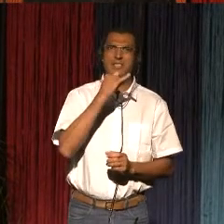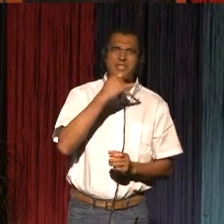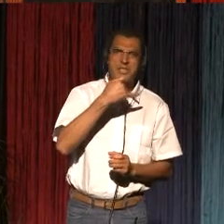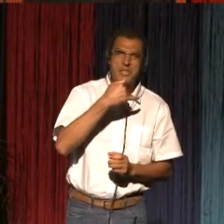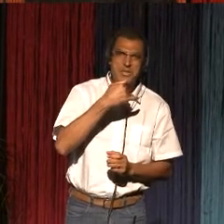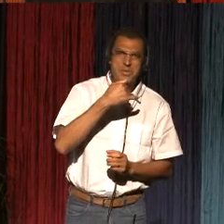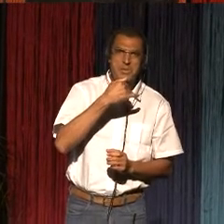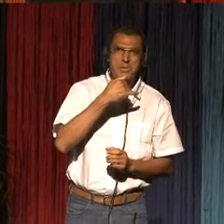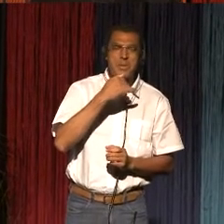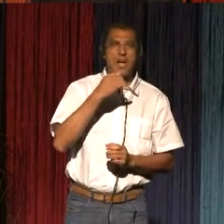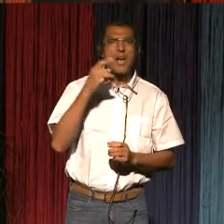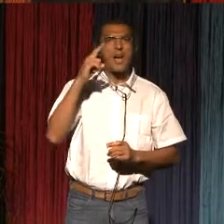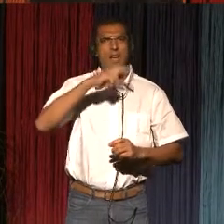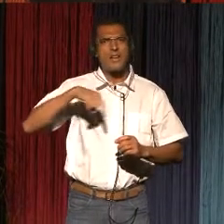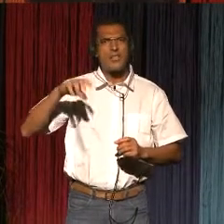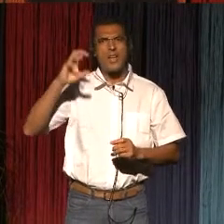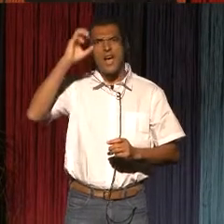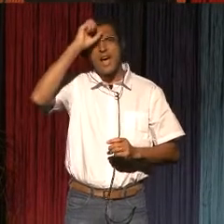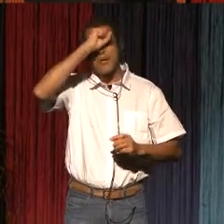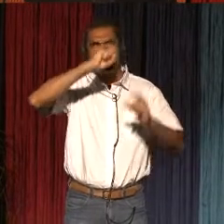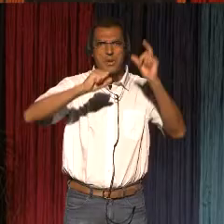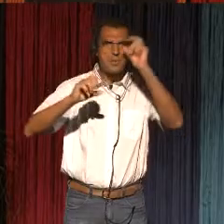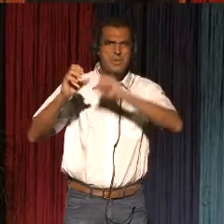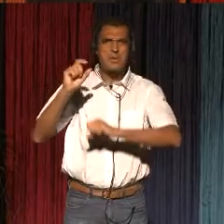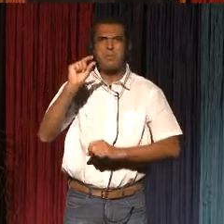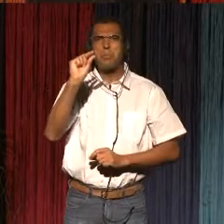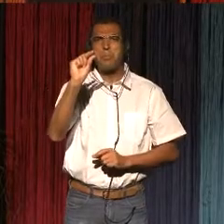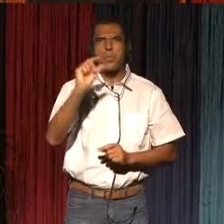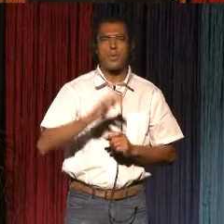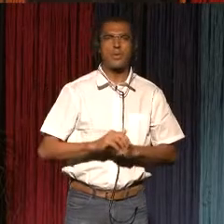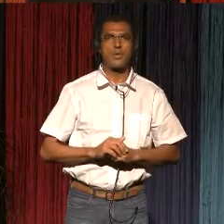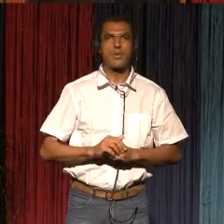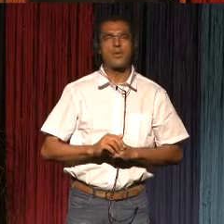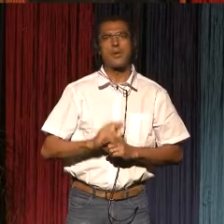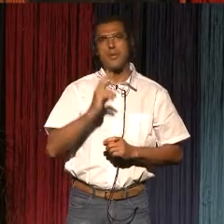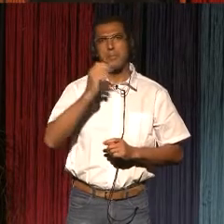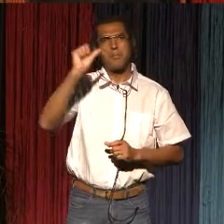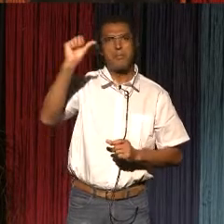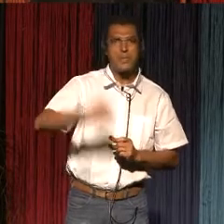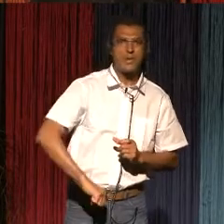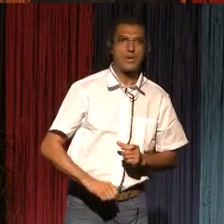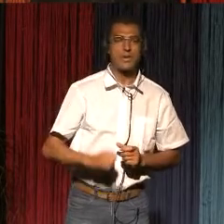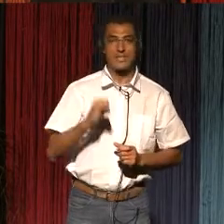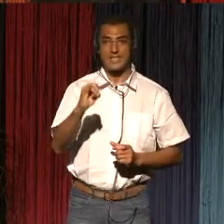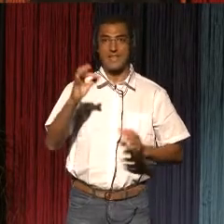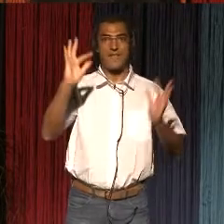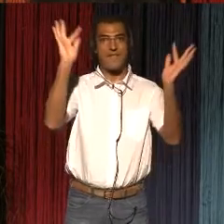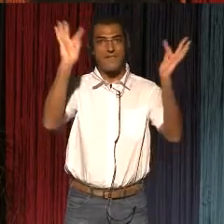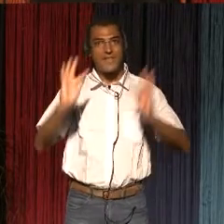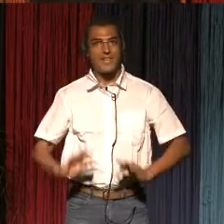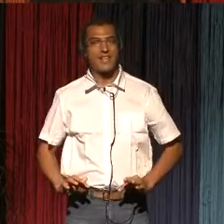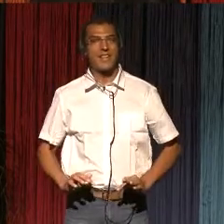memória ocupacional e a nossa atenção seletiva piora. E elas melhoram quando nós estamos felizes.